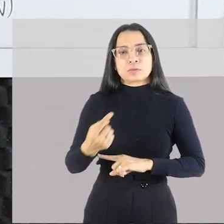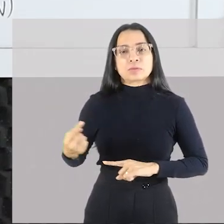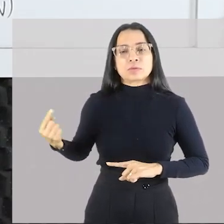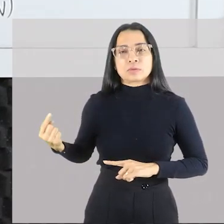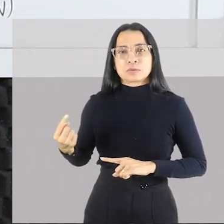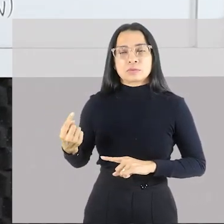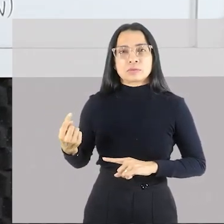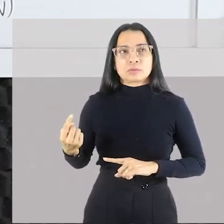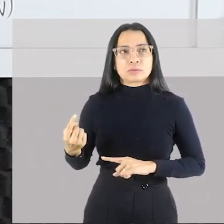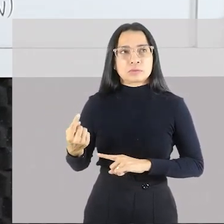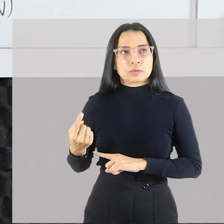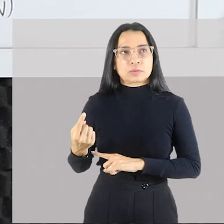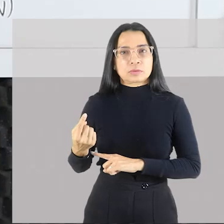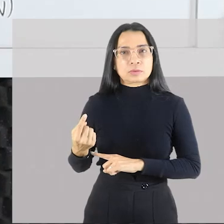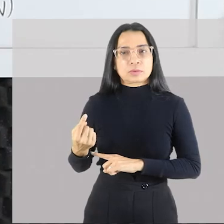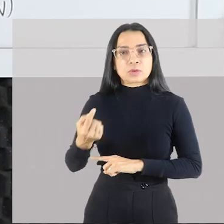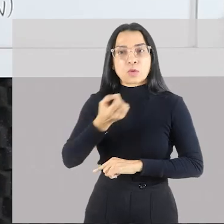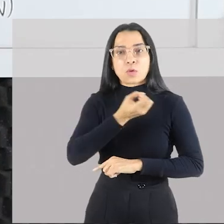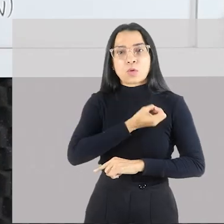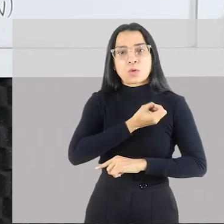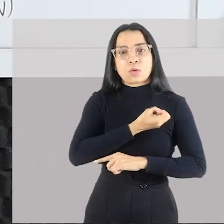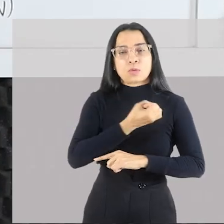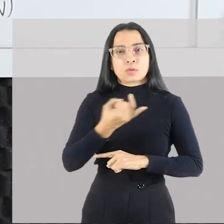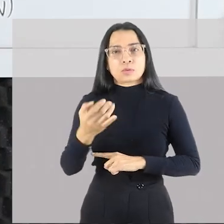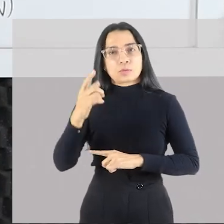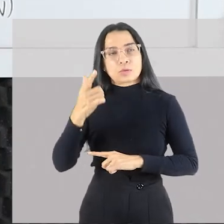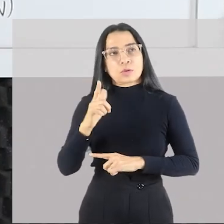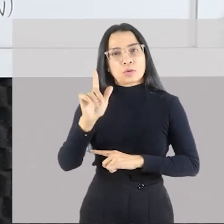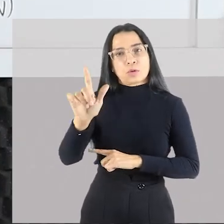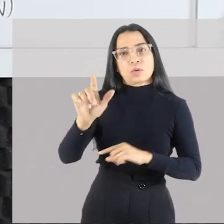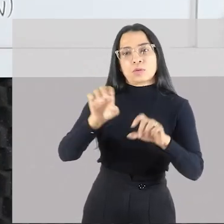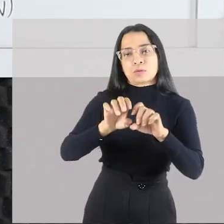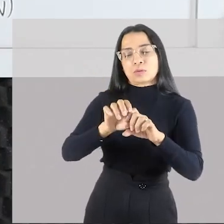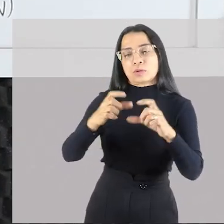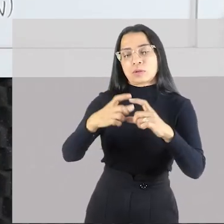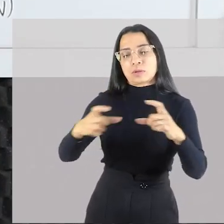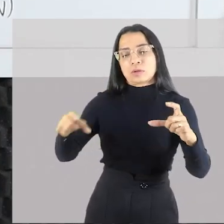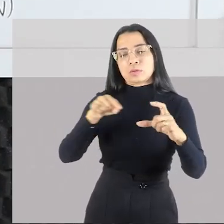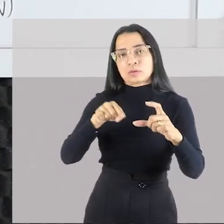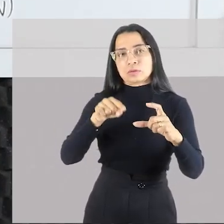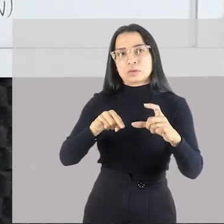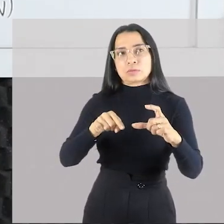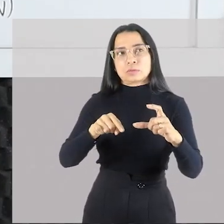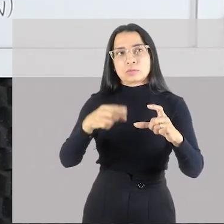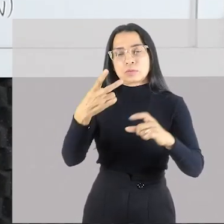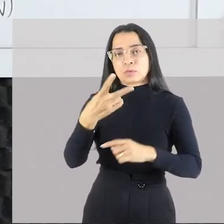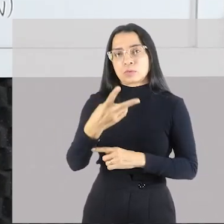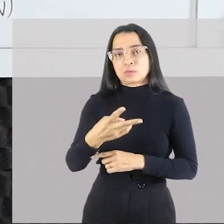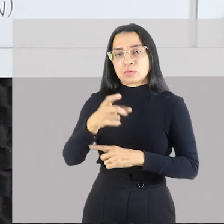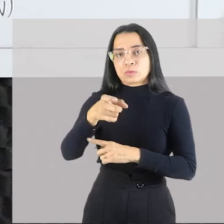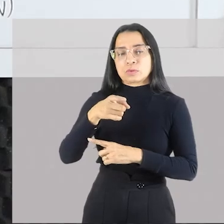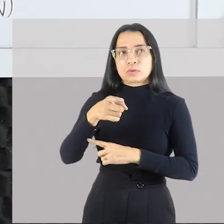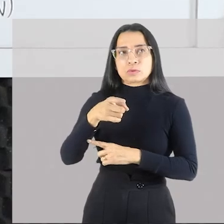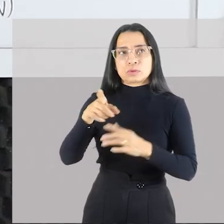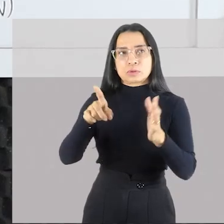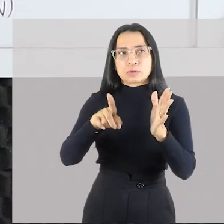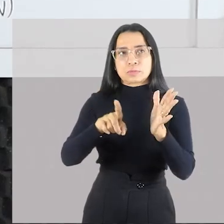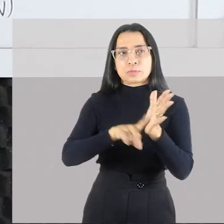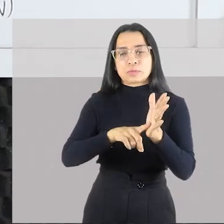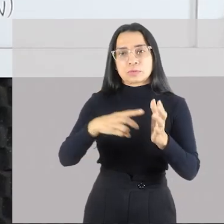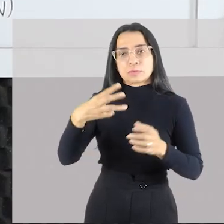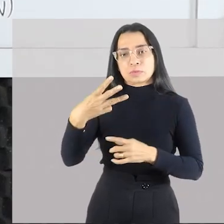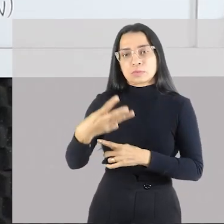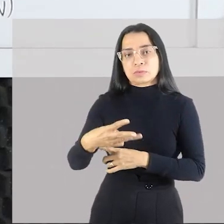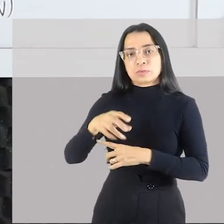esse valor na outra equação. Minha outra equação é 2x menos